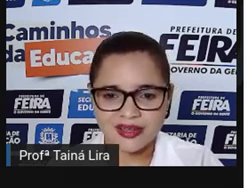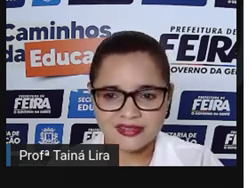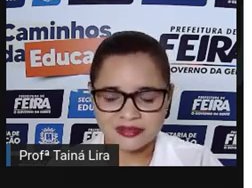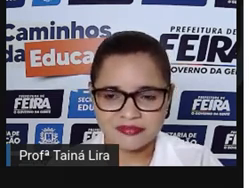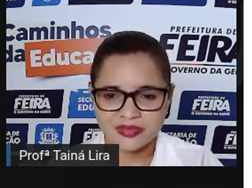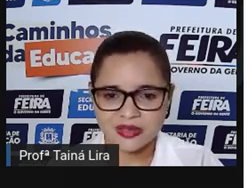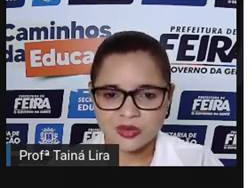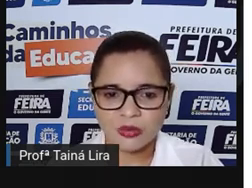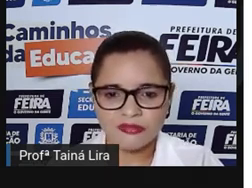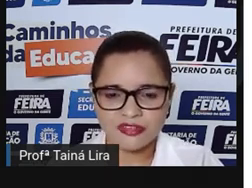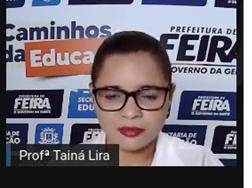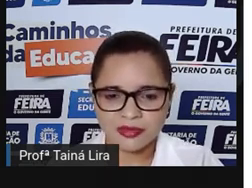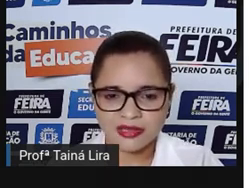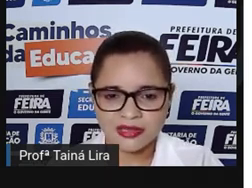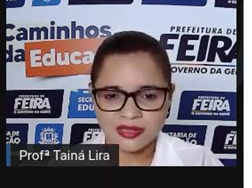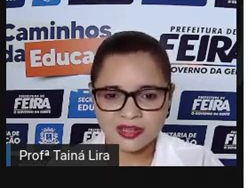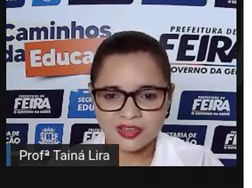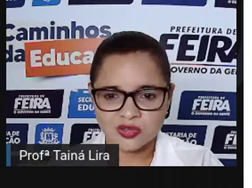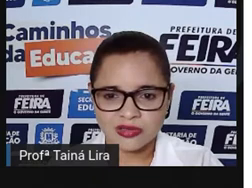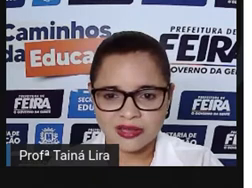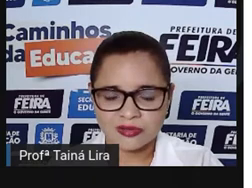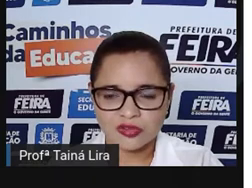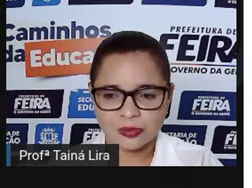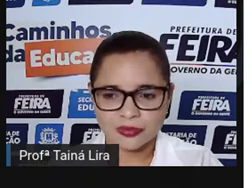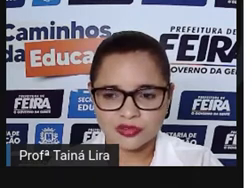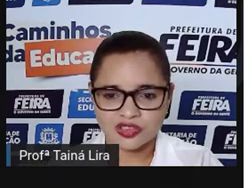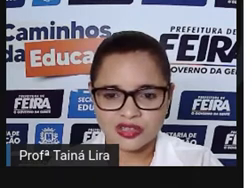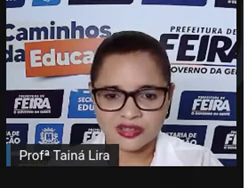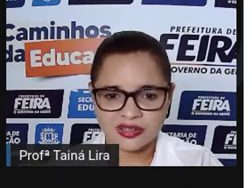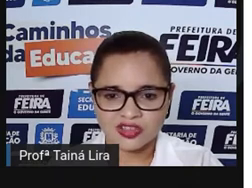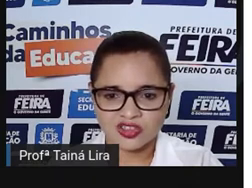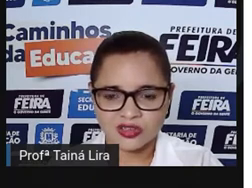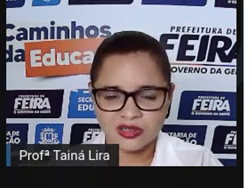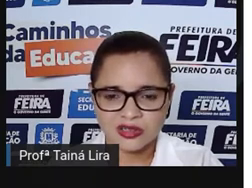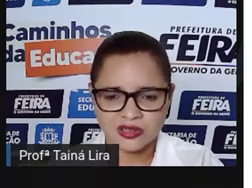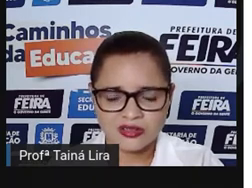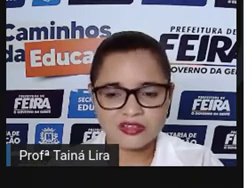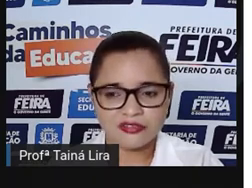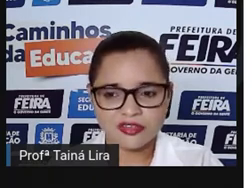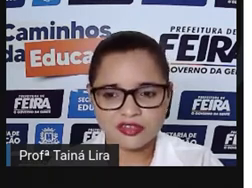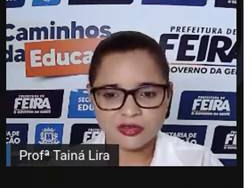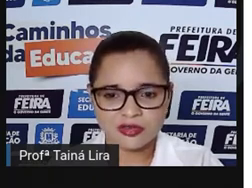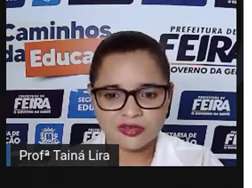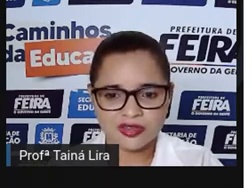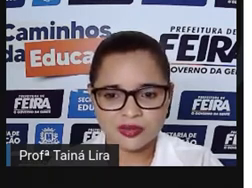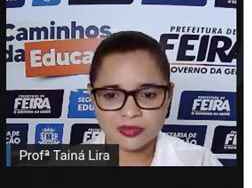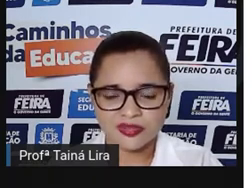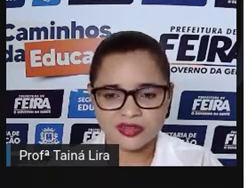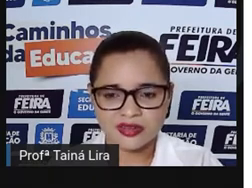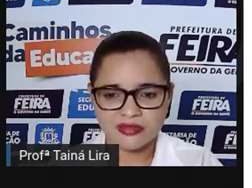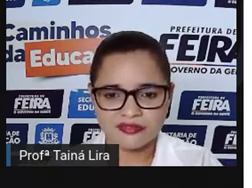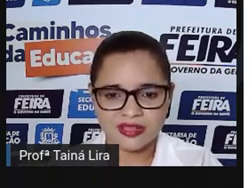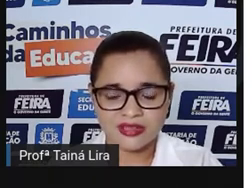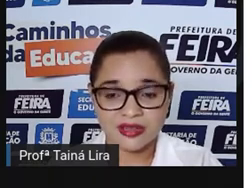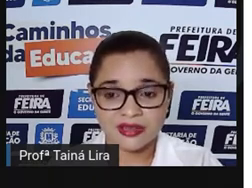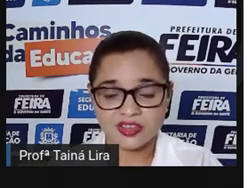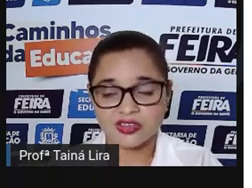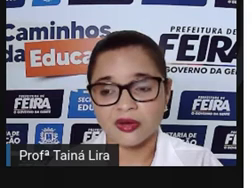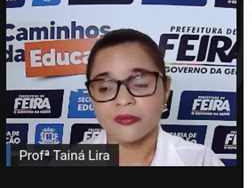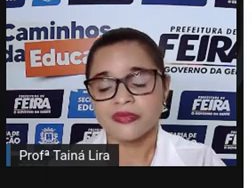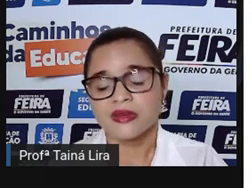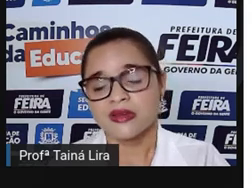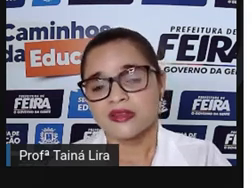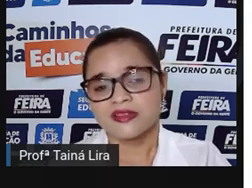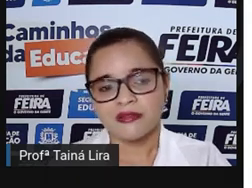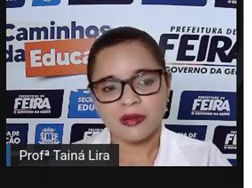de casa. Como você poderia ajudá-lo dispondo de internet? E se fossem outros tempos que não havia internet?